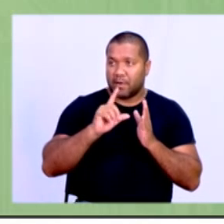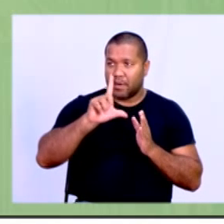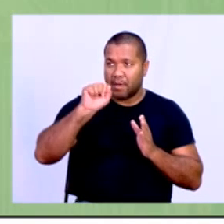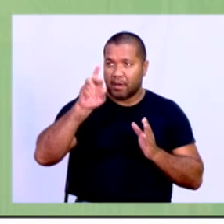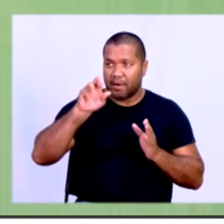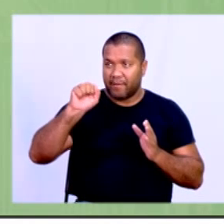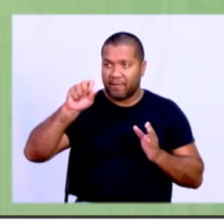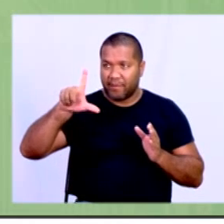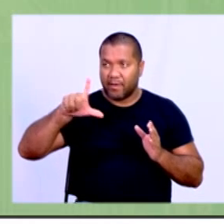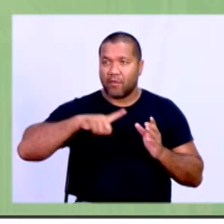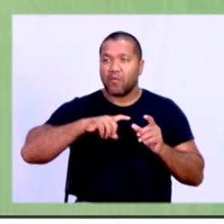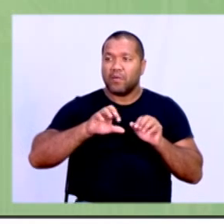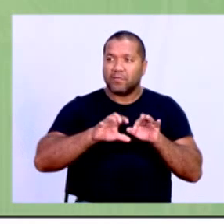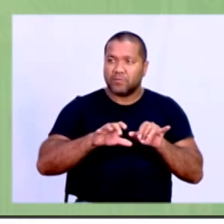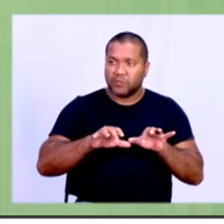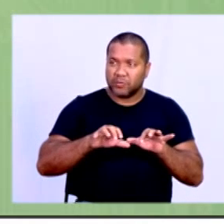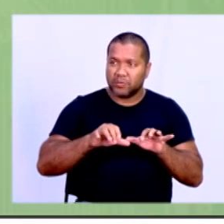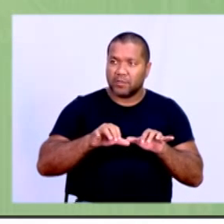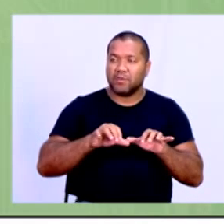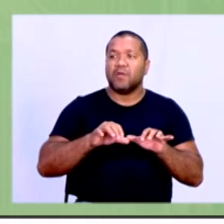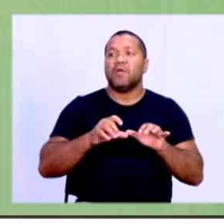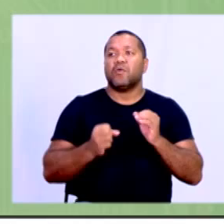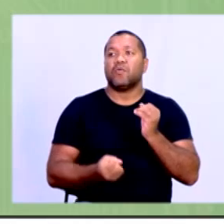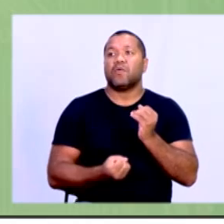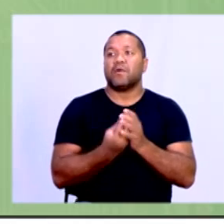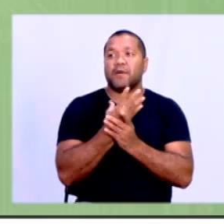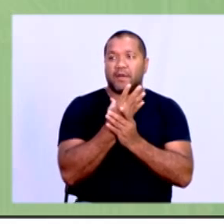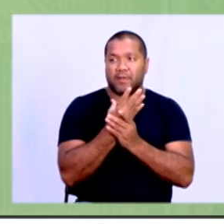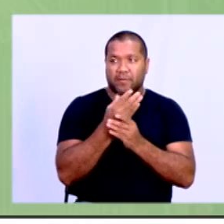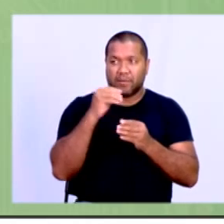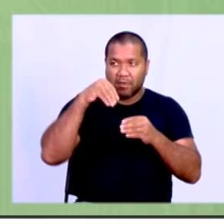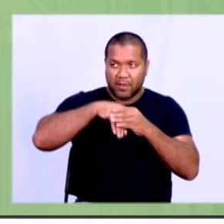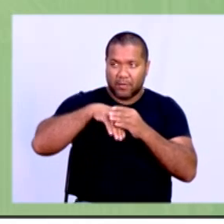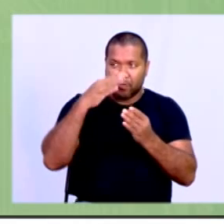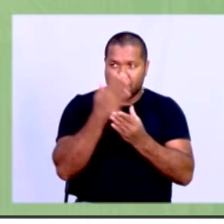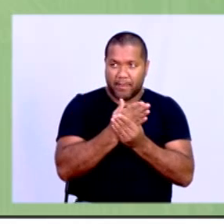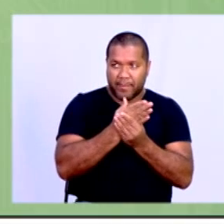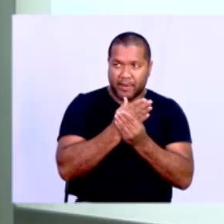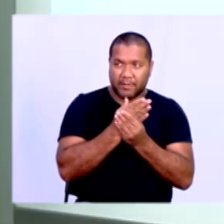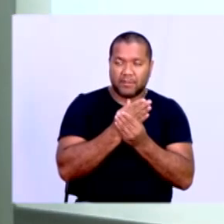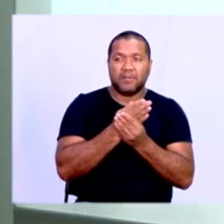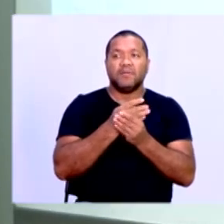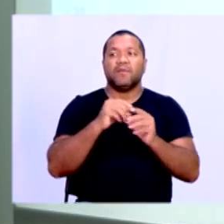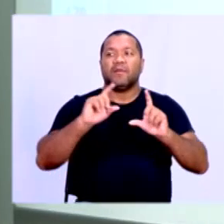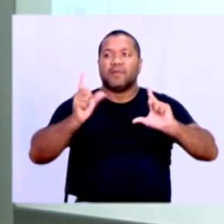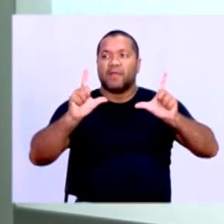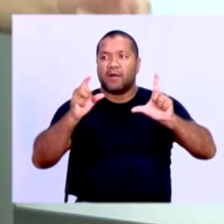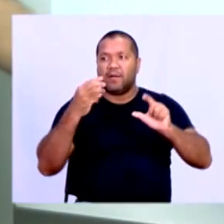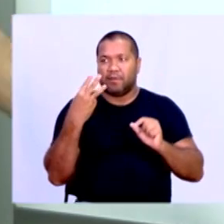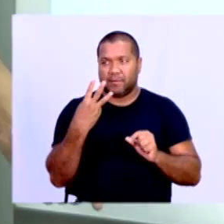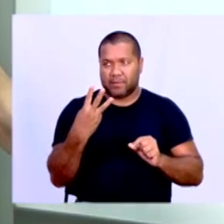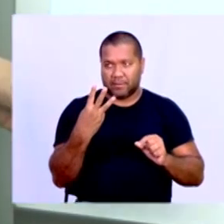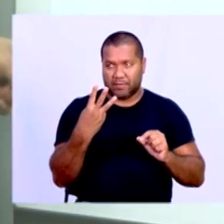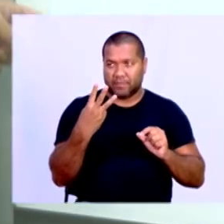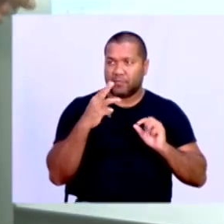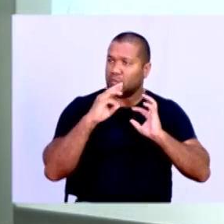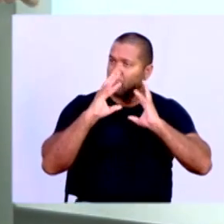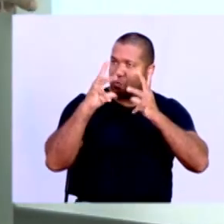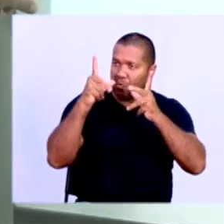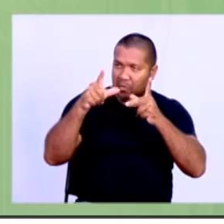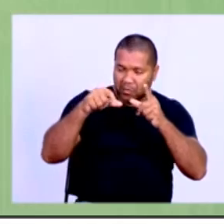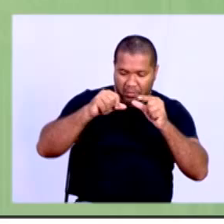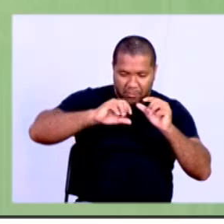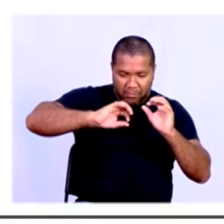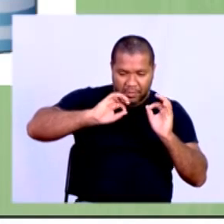executo esse comando, eu estou criando dentro de uma pasta chamada Teleaula 3 toda uma estrutura do